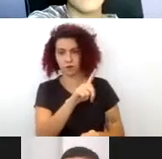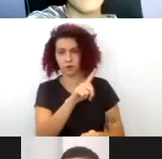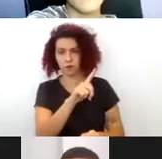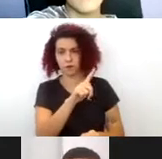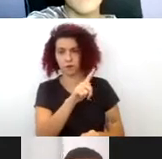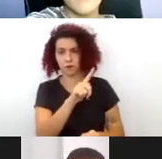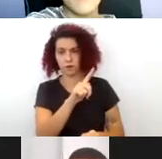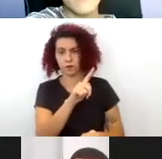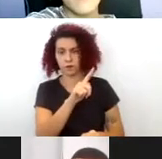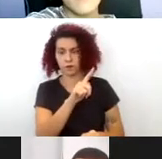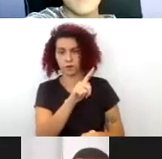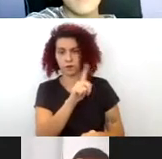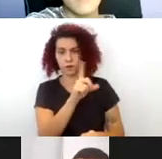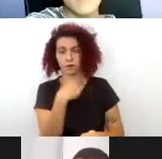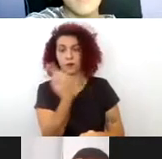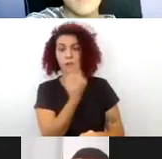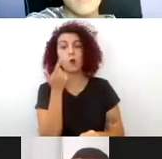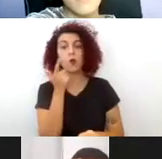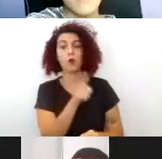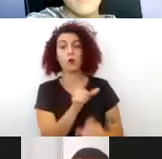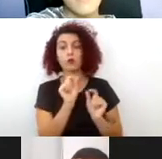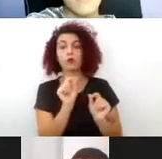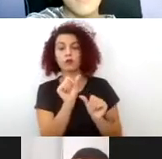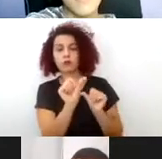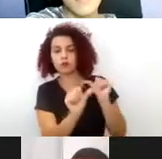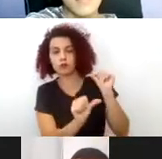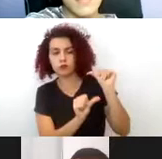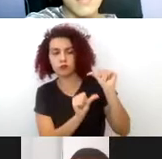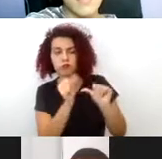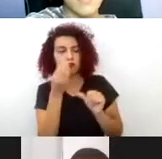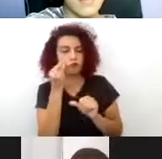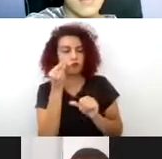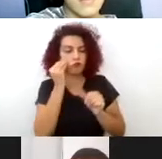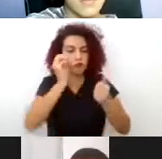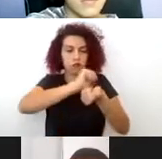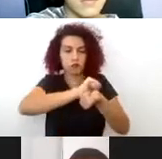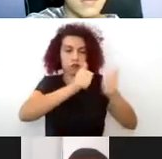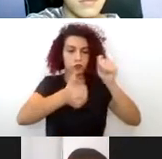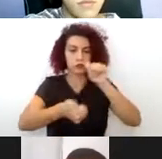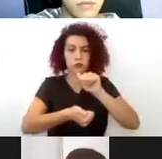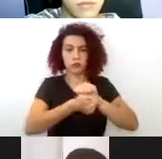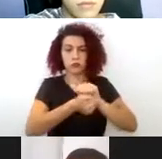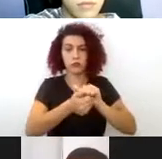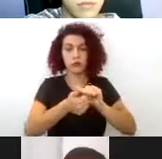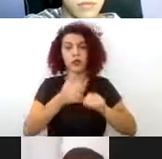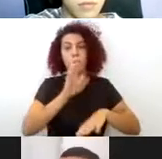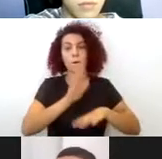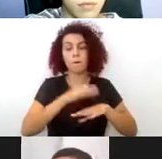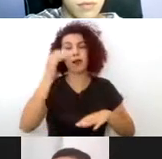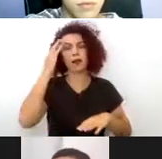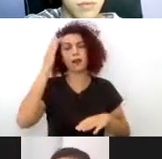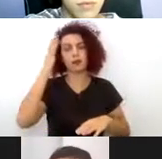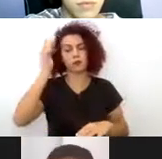verdade mas a gente consegue nessa mudança aí nessa tentativa de adequação com mais teórico negros com mais